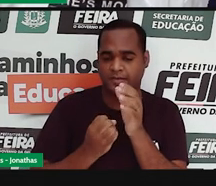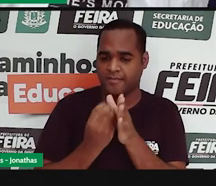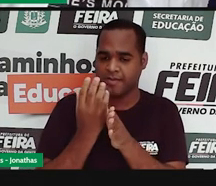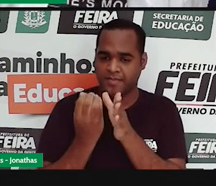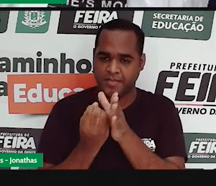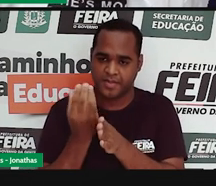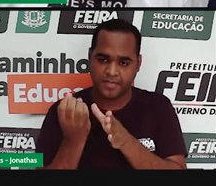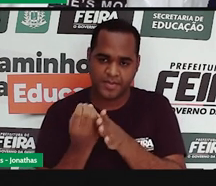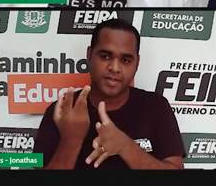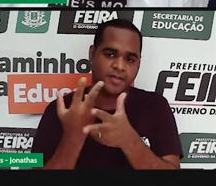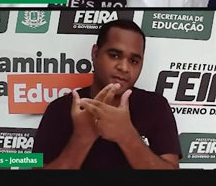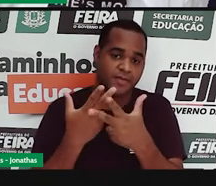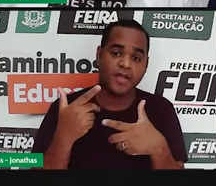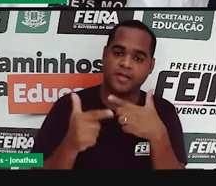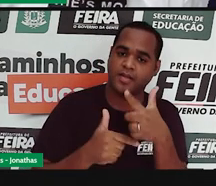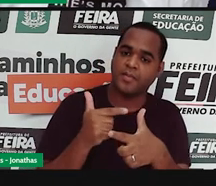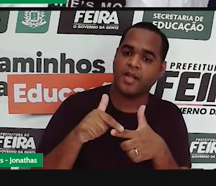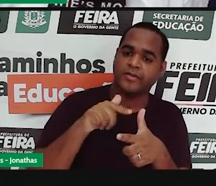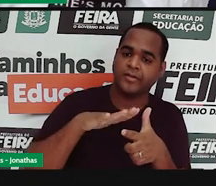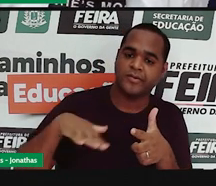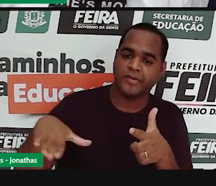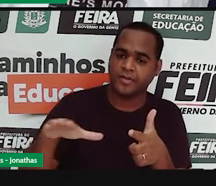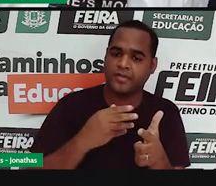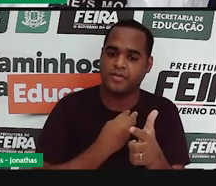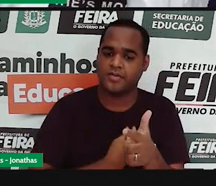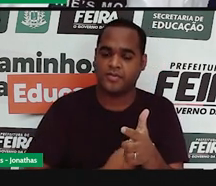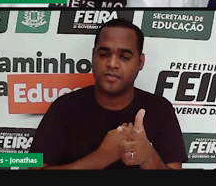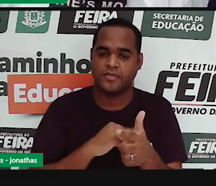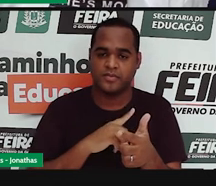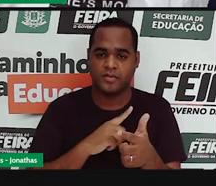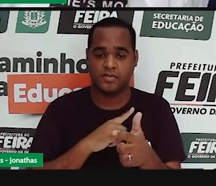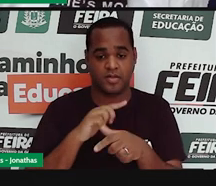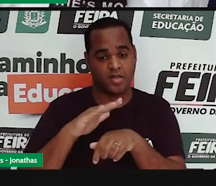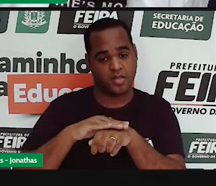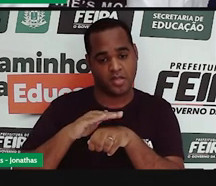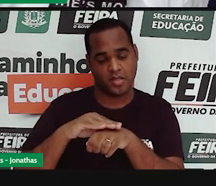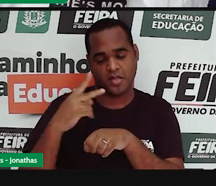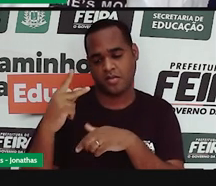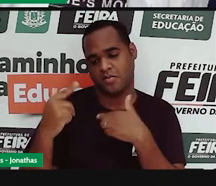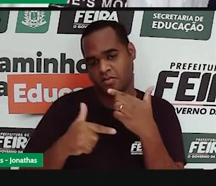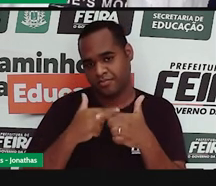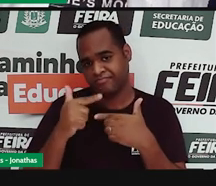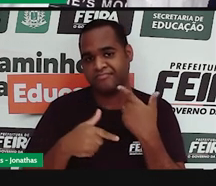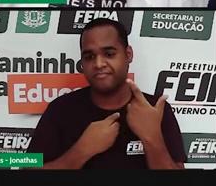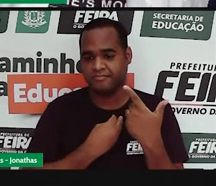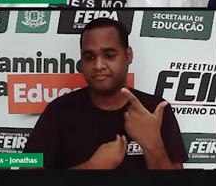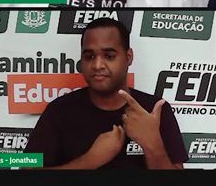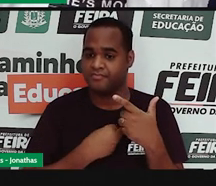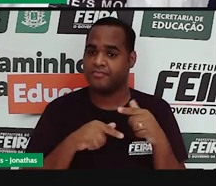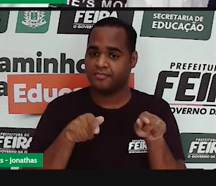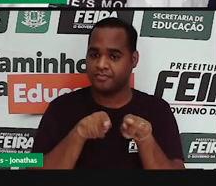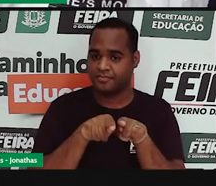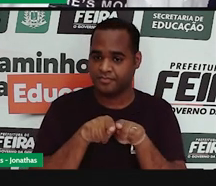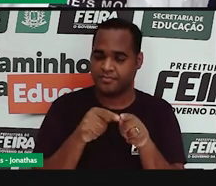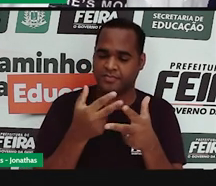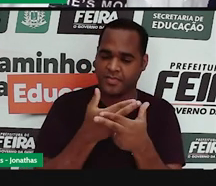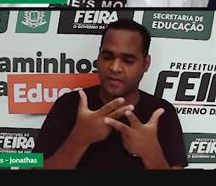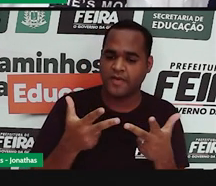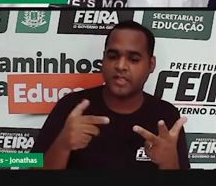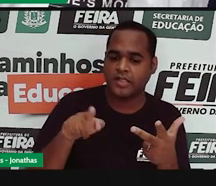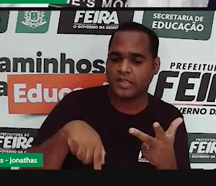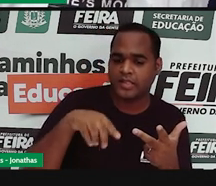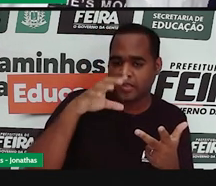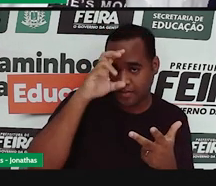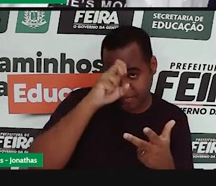produtivo, principalmente trabalho no campo, nessas civilizações, era feita por escravizados, e a gente entendeu também de que os